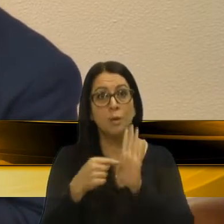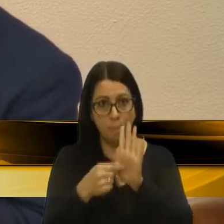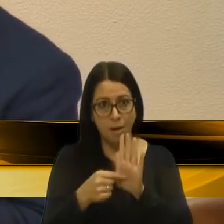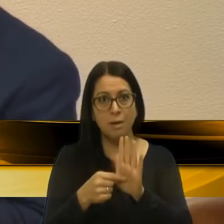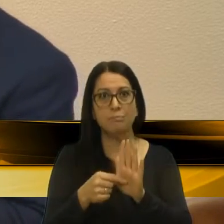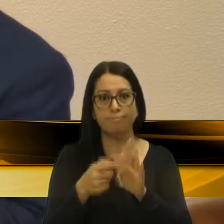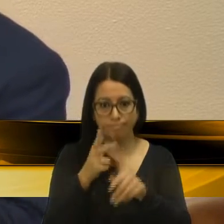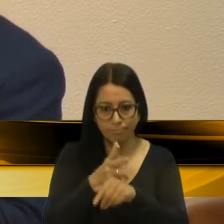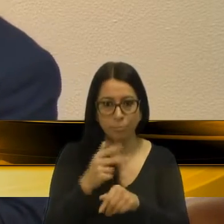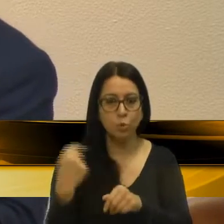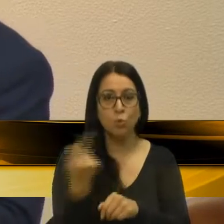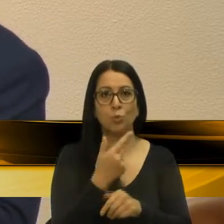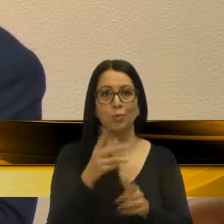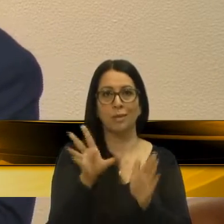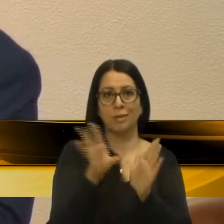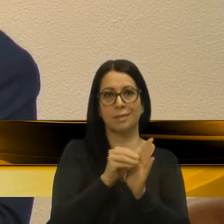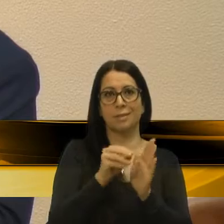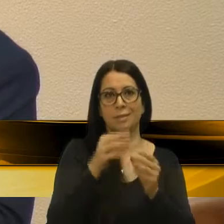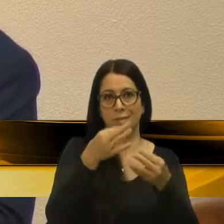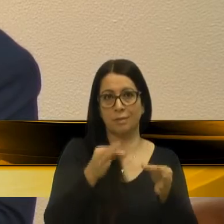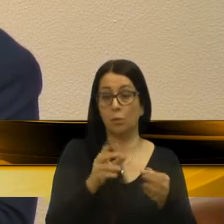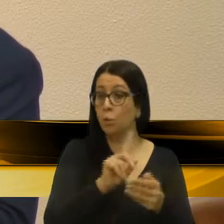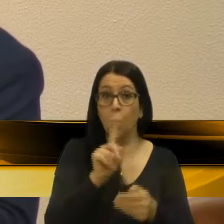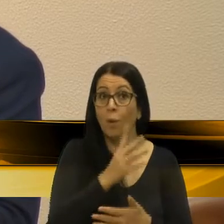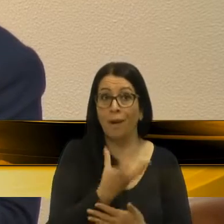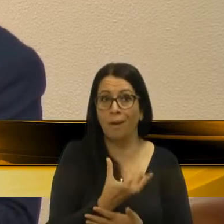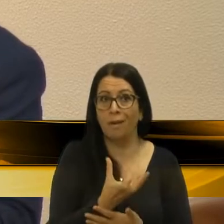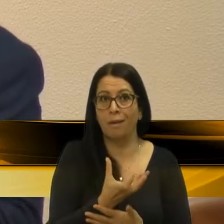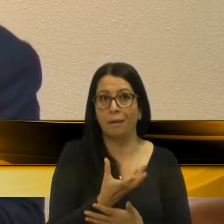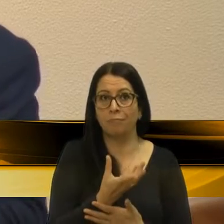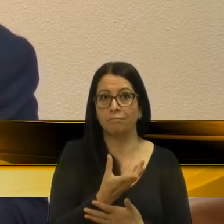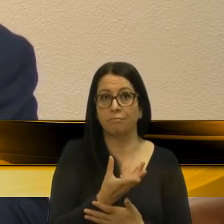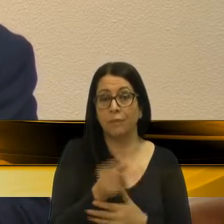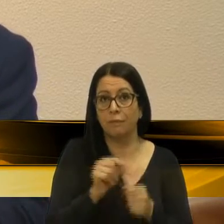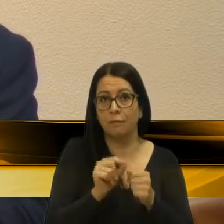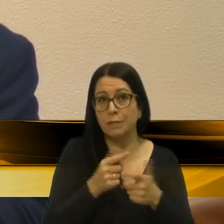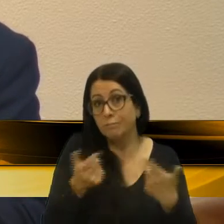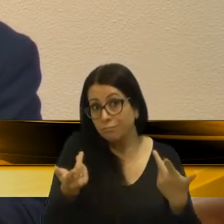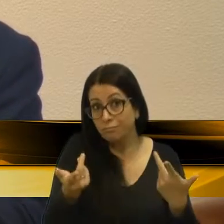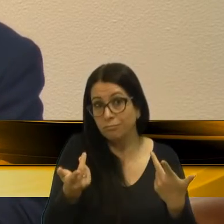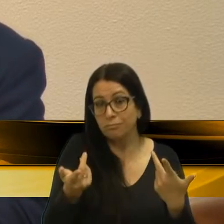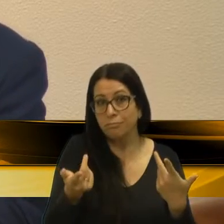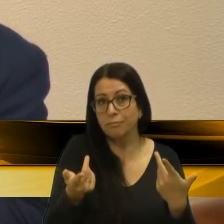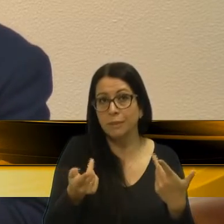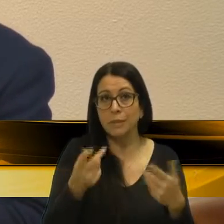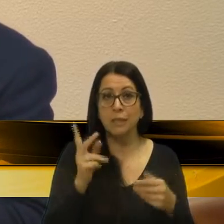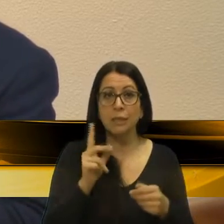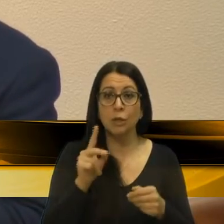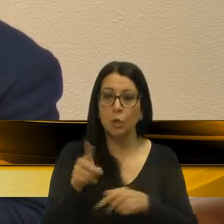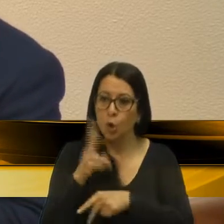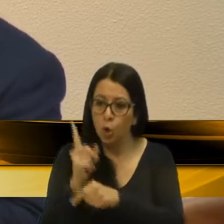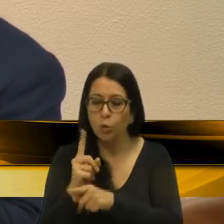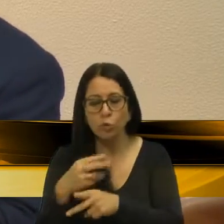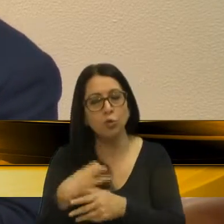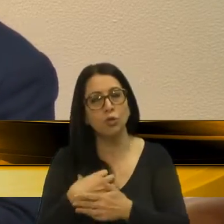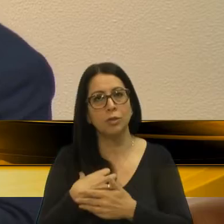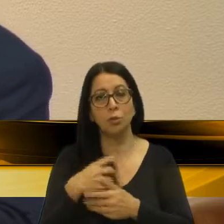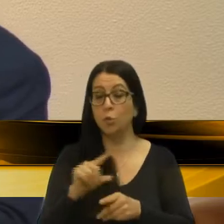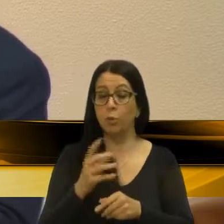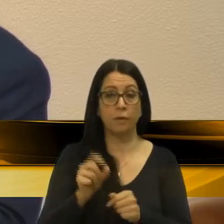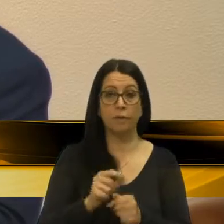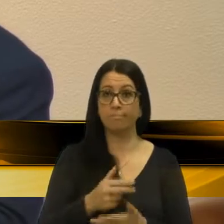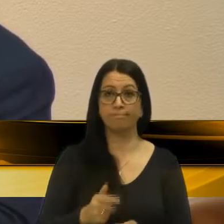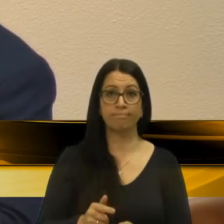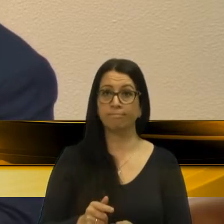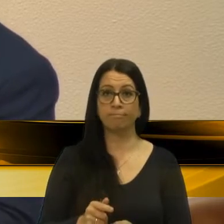licitações. Então, quando a gente quer fazer alguma coisa, a gente arranja um meio para fazer. Quando a gente não quer fazer as coisas,